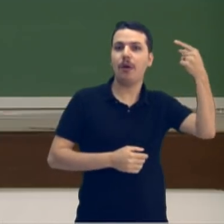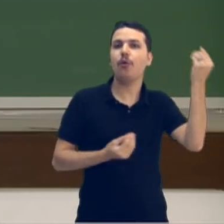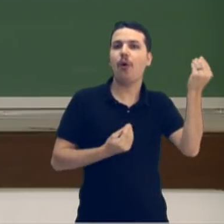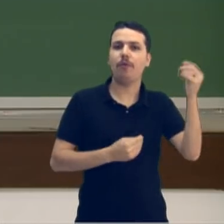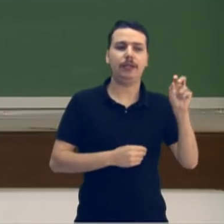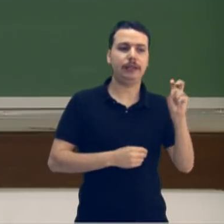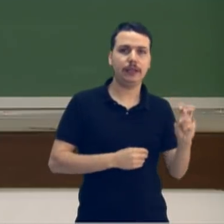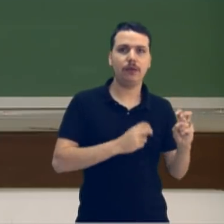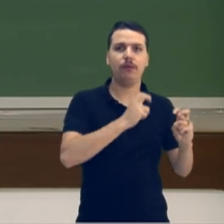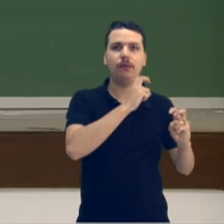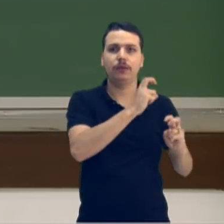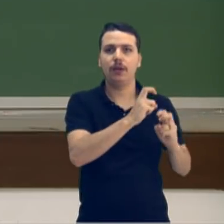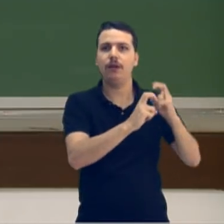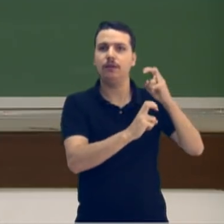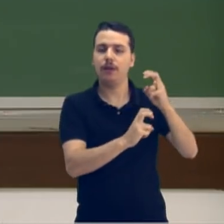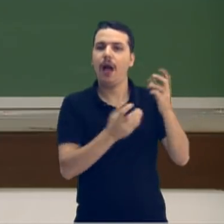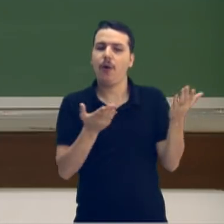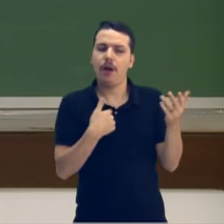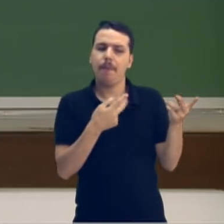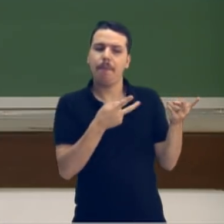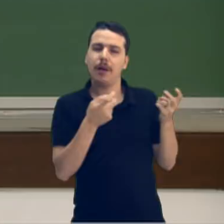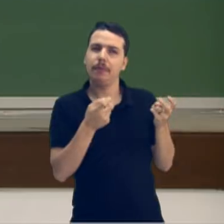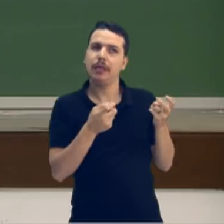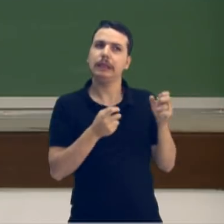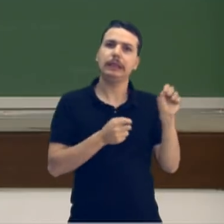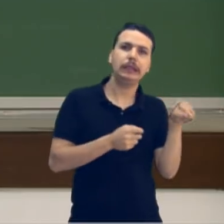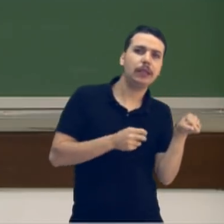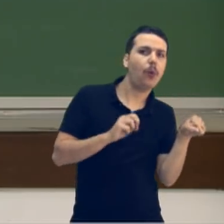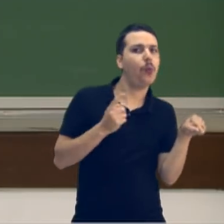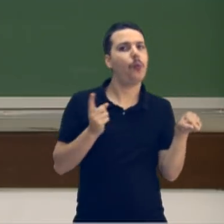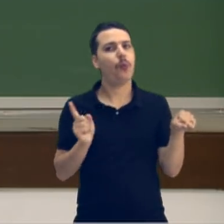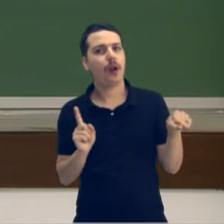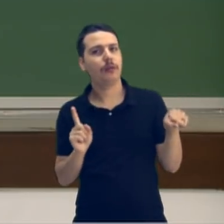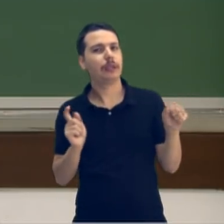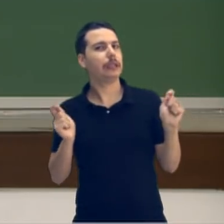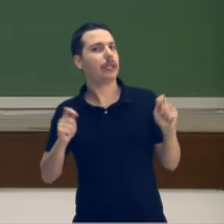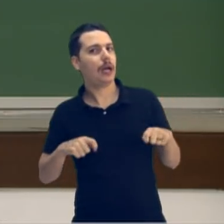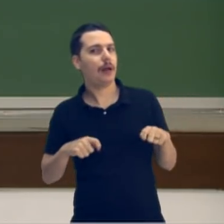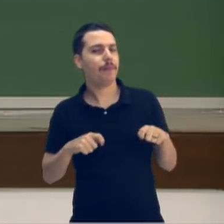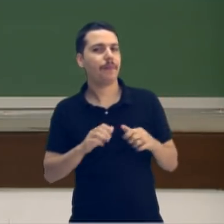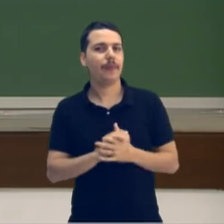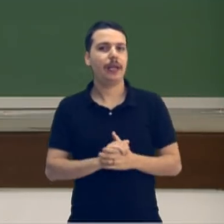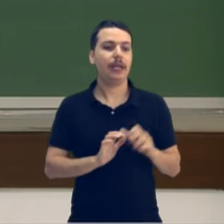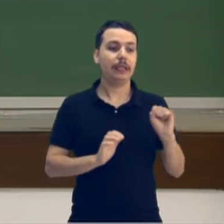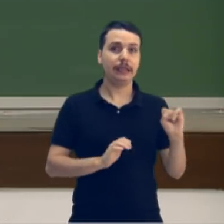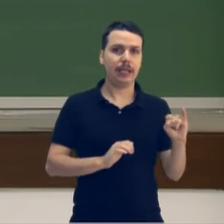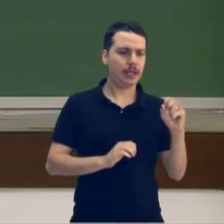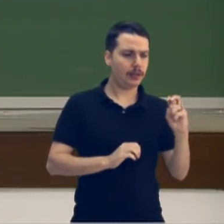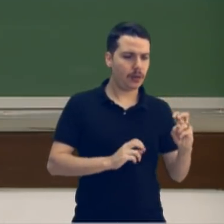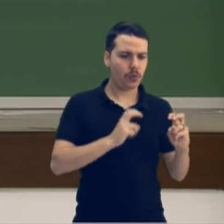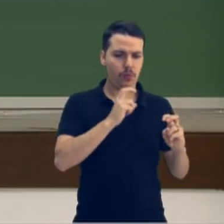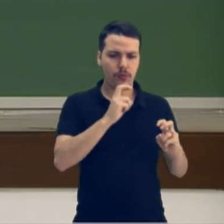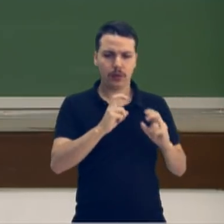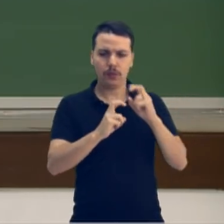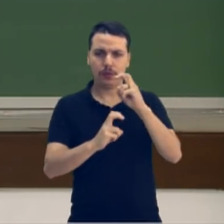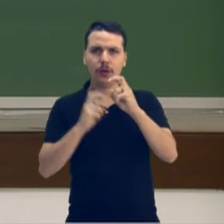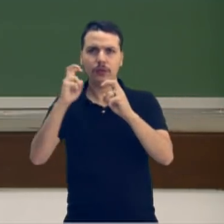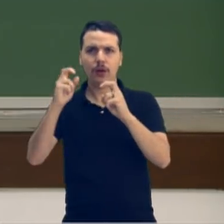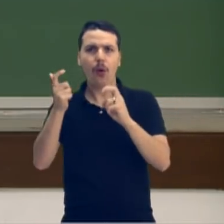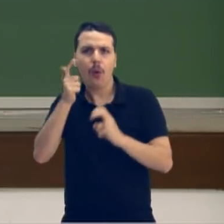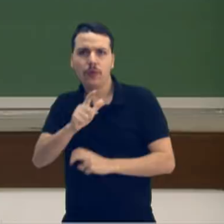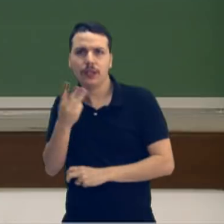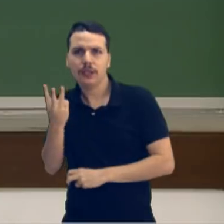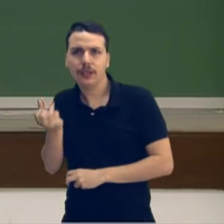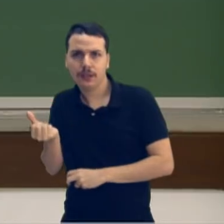vou perceber, ou não vai dar certo, se desse de 5 em 5 eu chego no 36. Então,